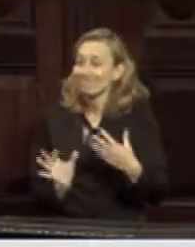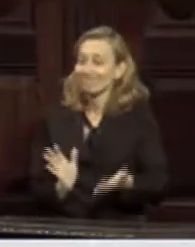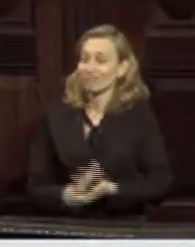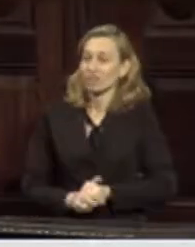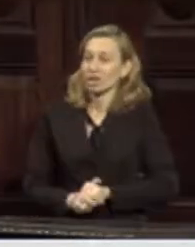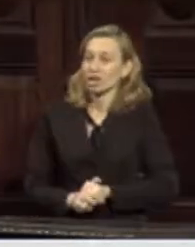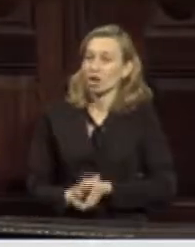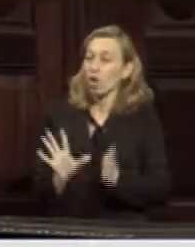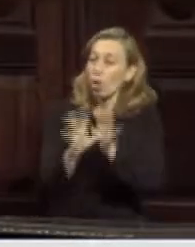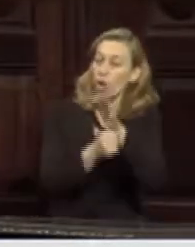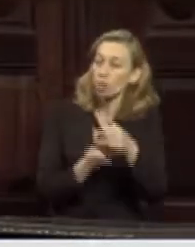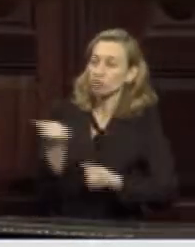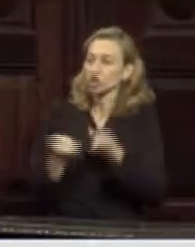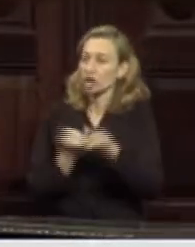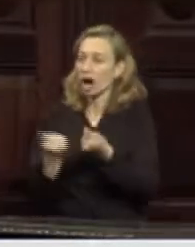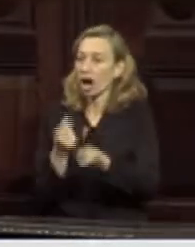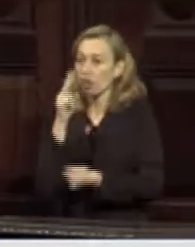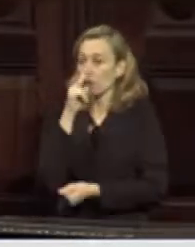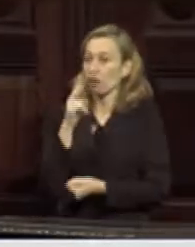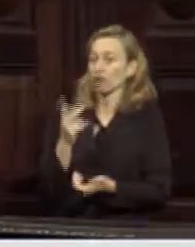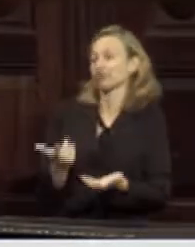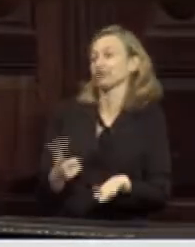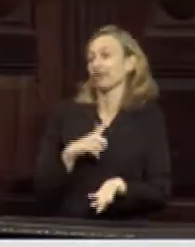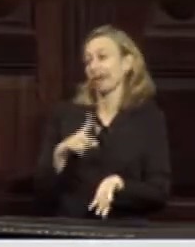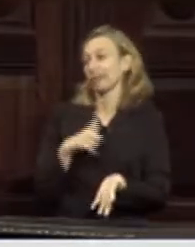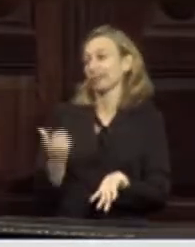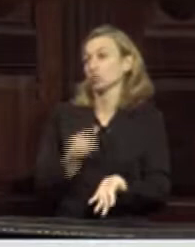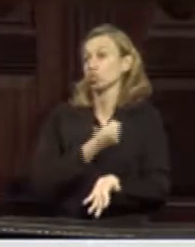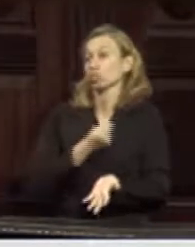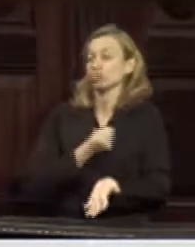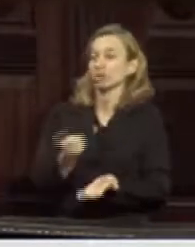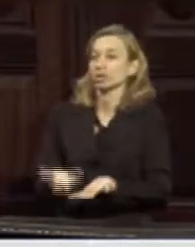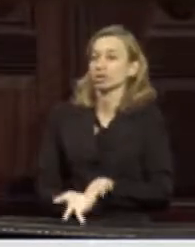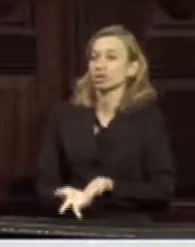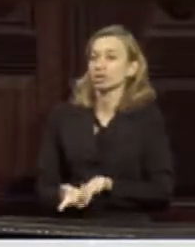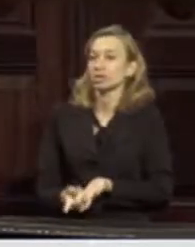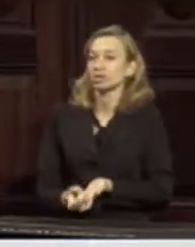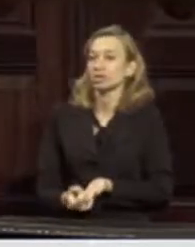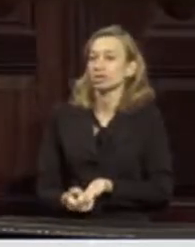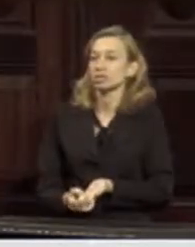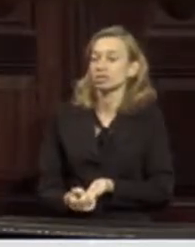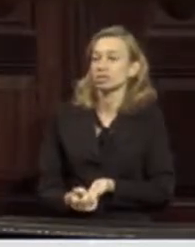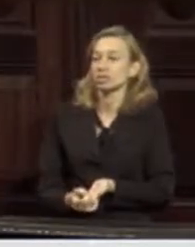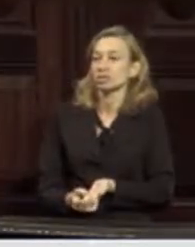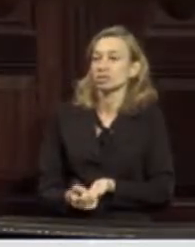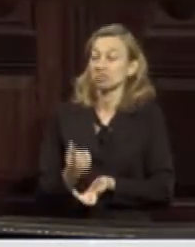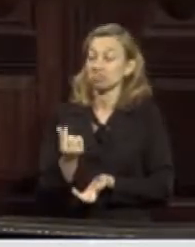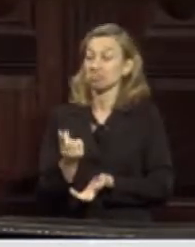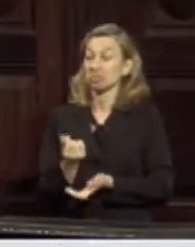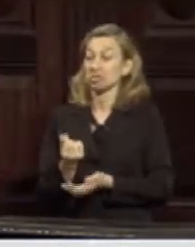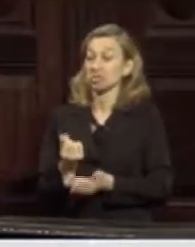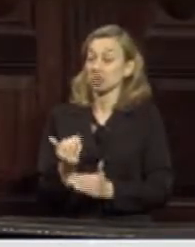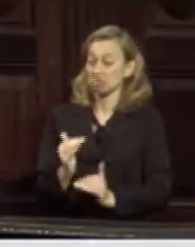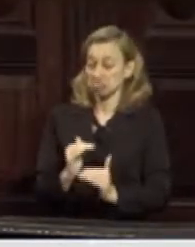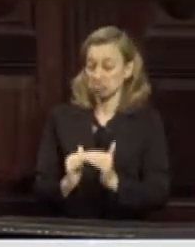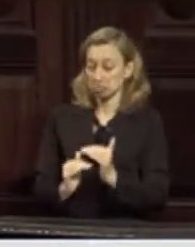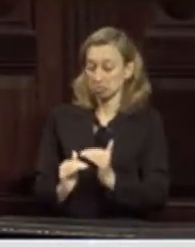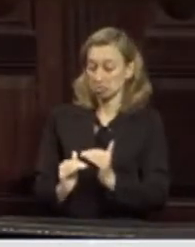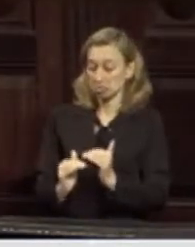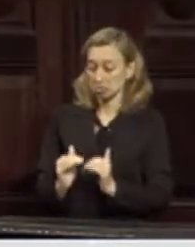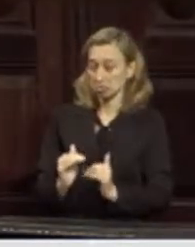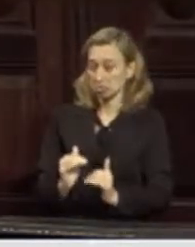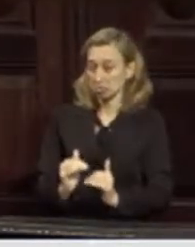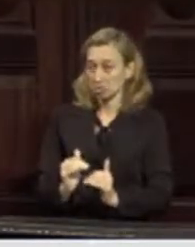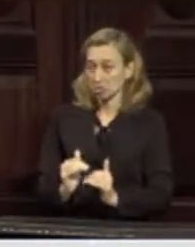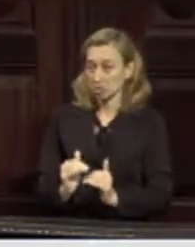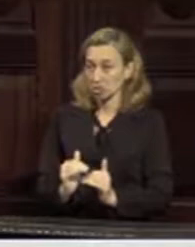patamares estratosféricos, o que leva à desaceleração da atividade econômica, o que leva a custos